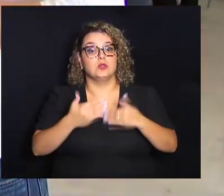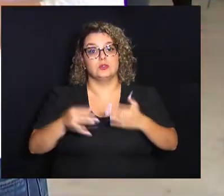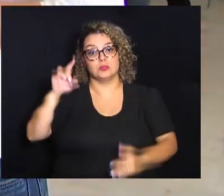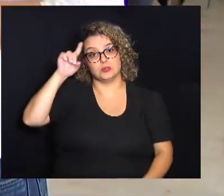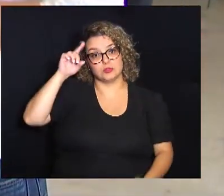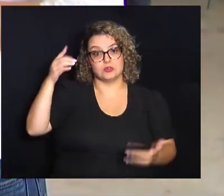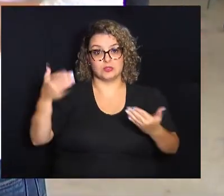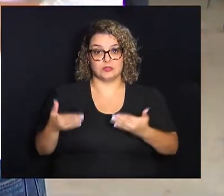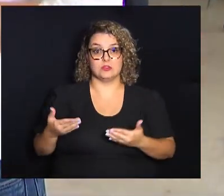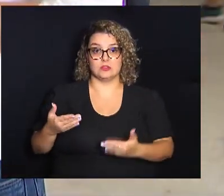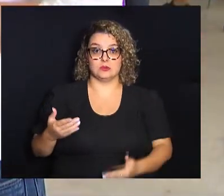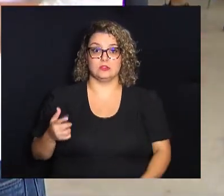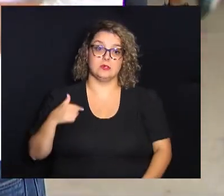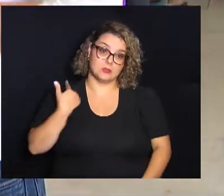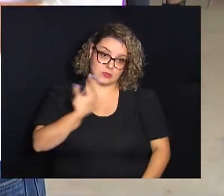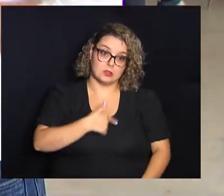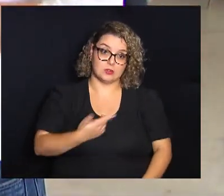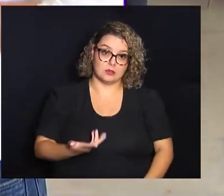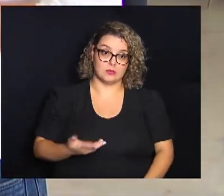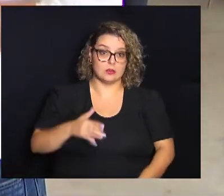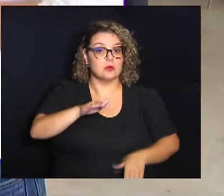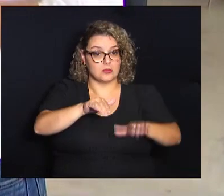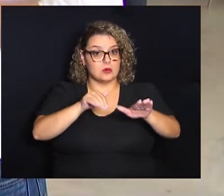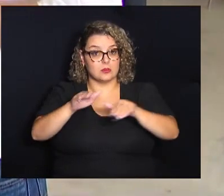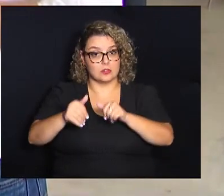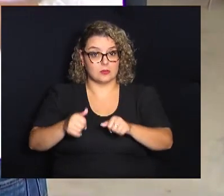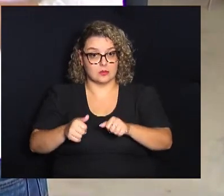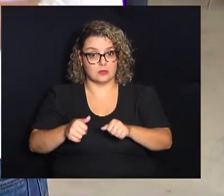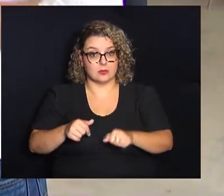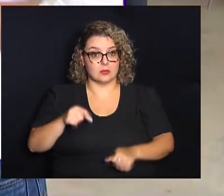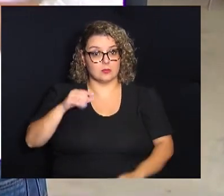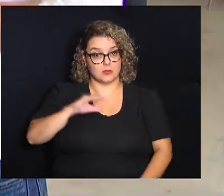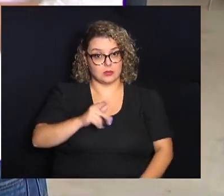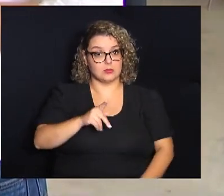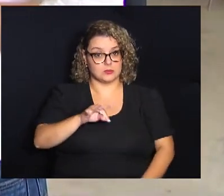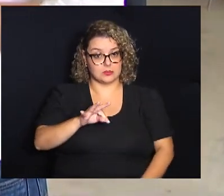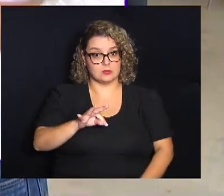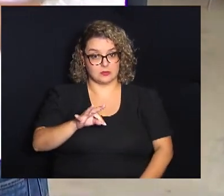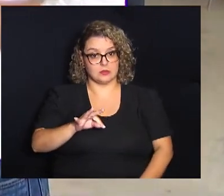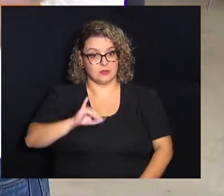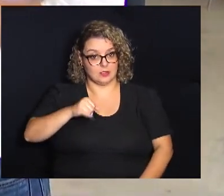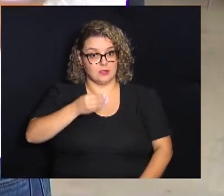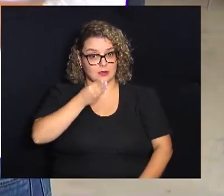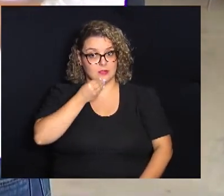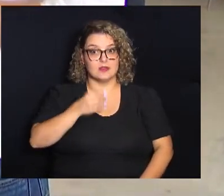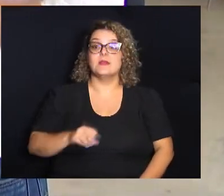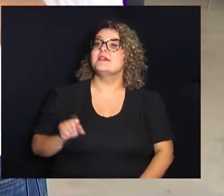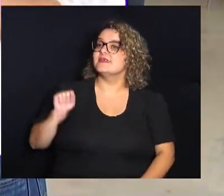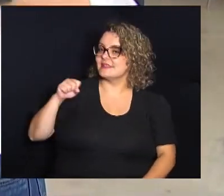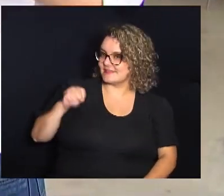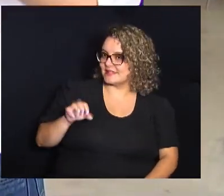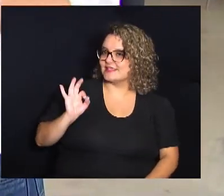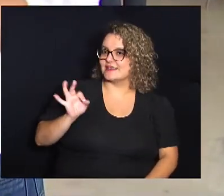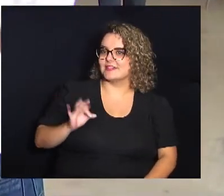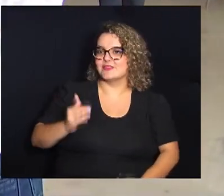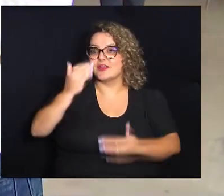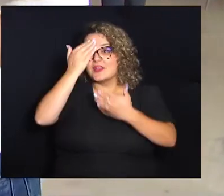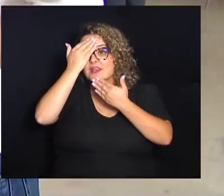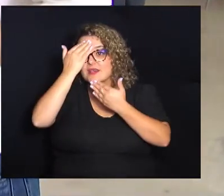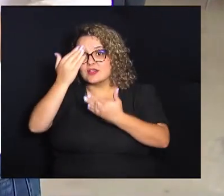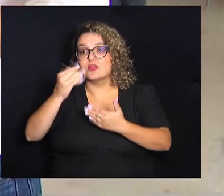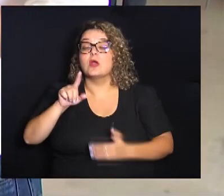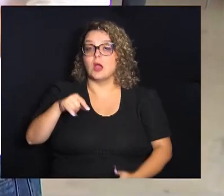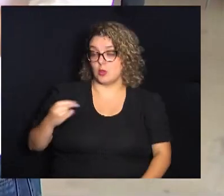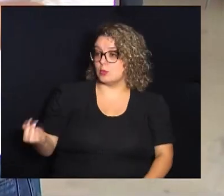hoje. E a gente chama as pessoas para irem até o CEPAT e aproveitar. Exatamente, eu agradeço. É